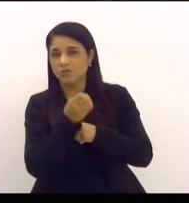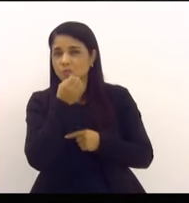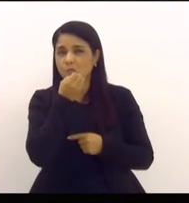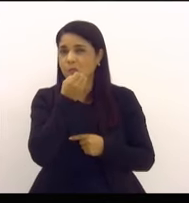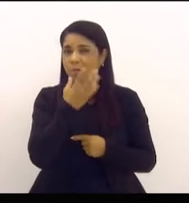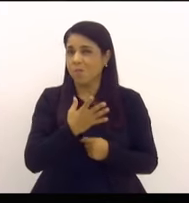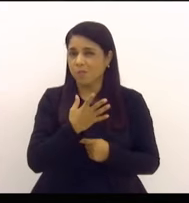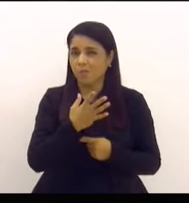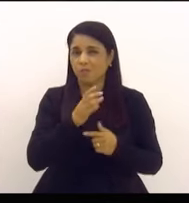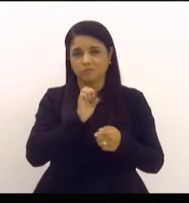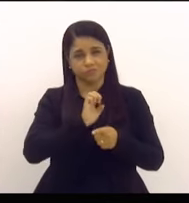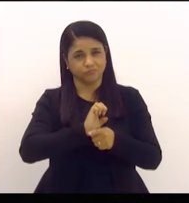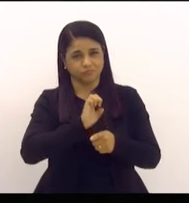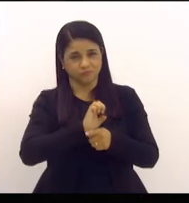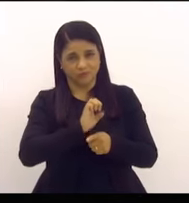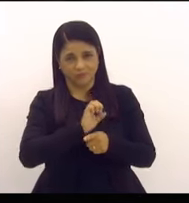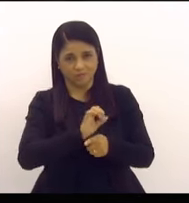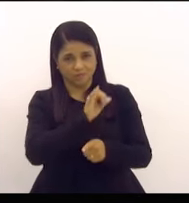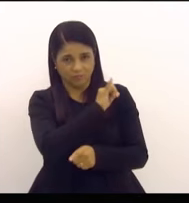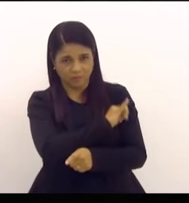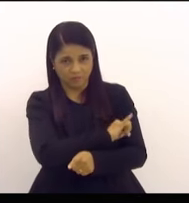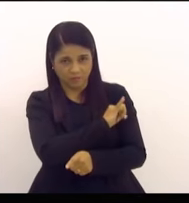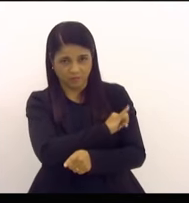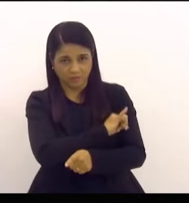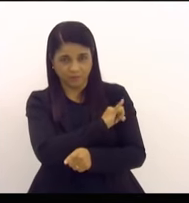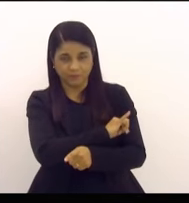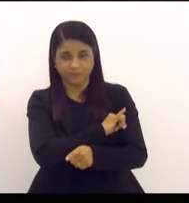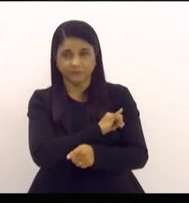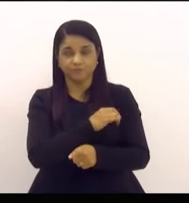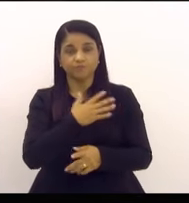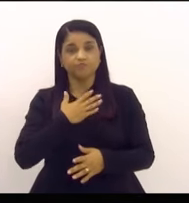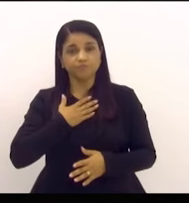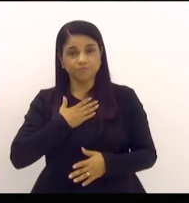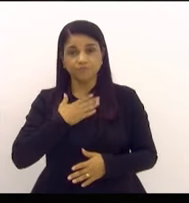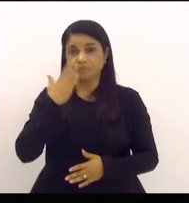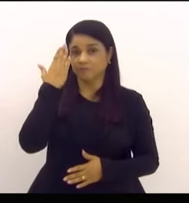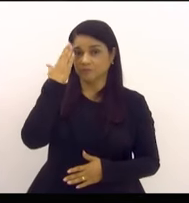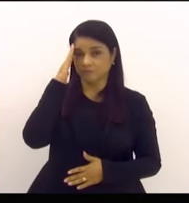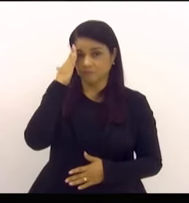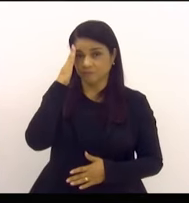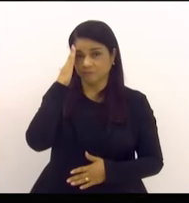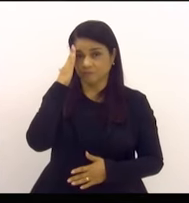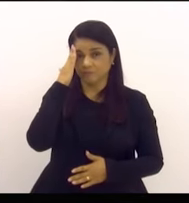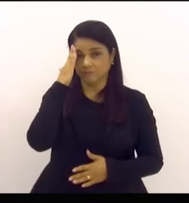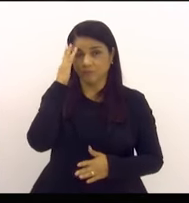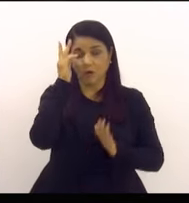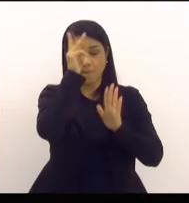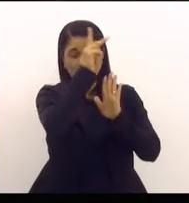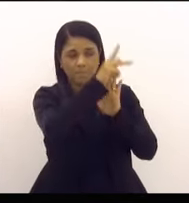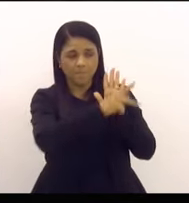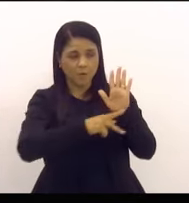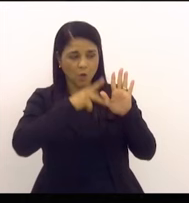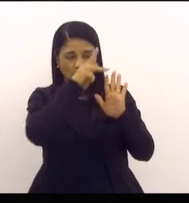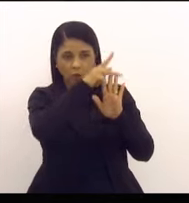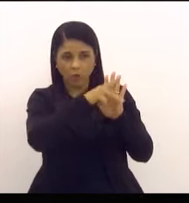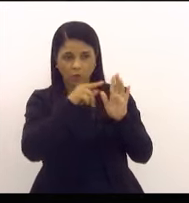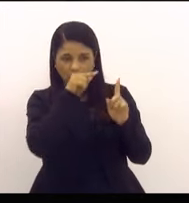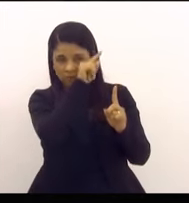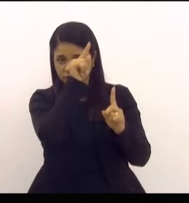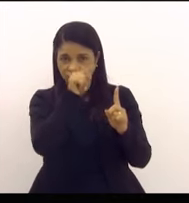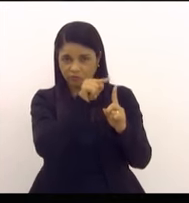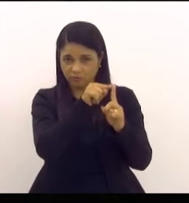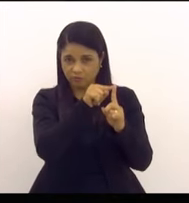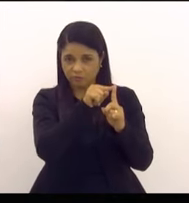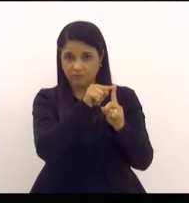o Estado do Rio de Janeiro. No meu entendimento, esse protocolo de intenções